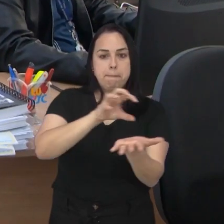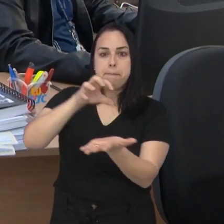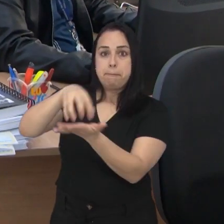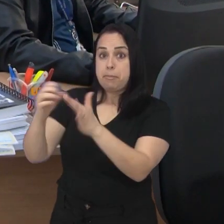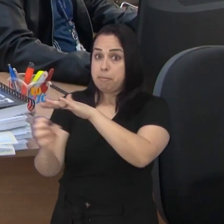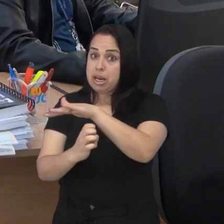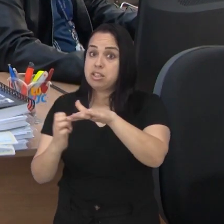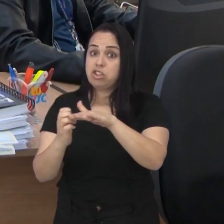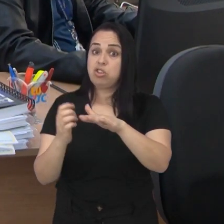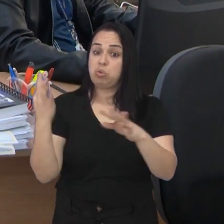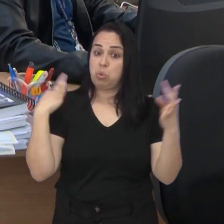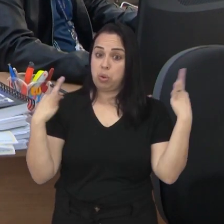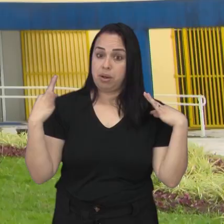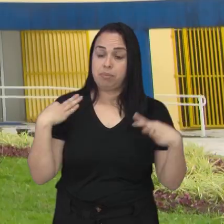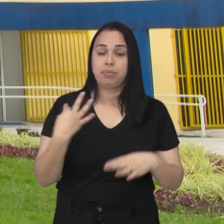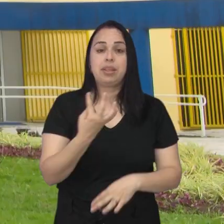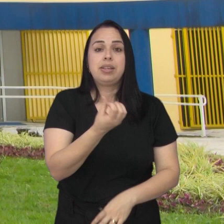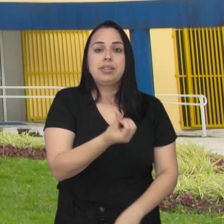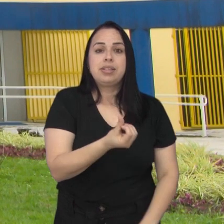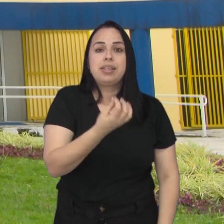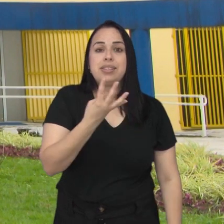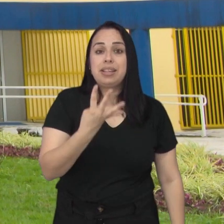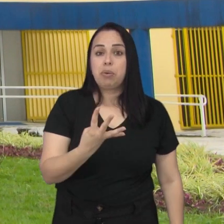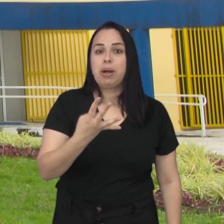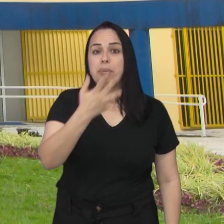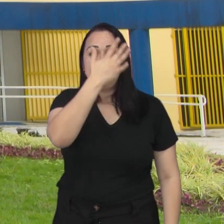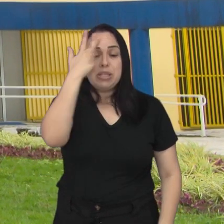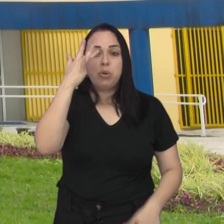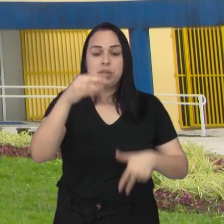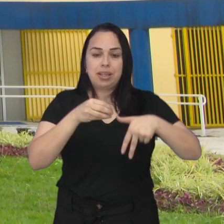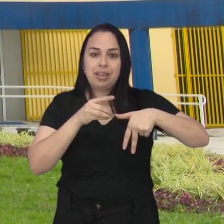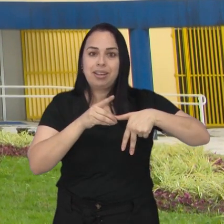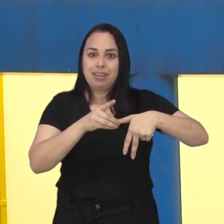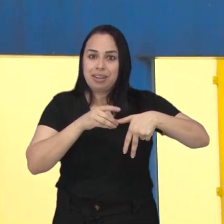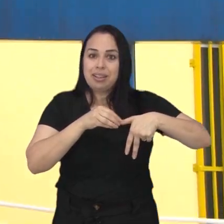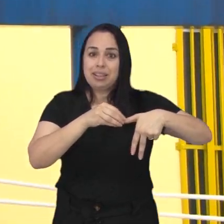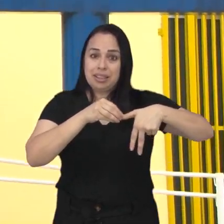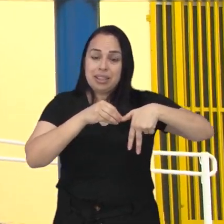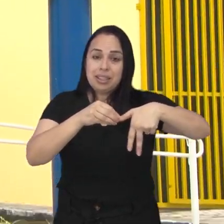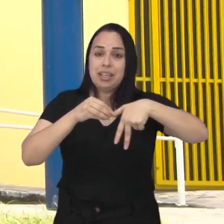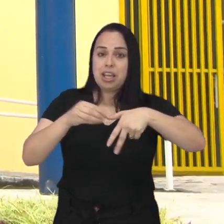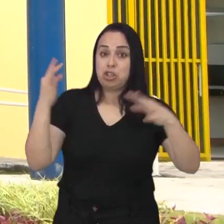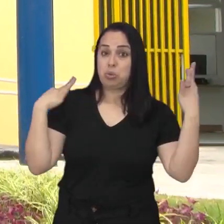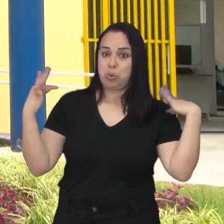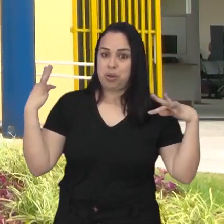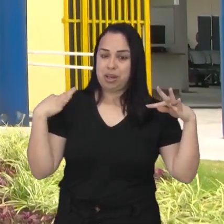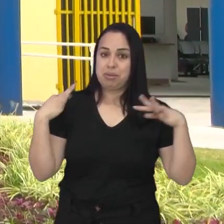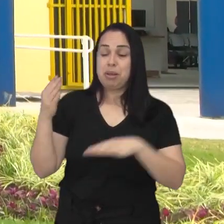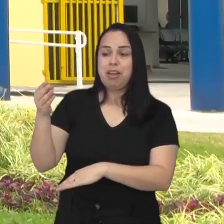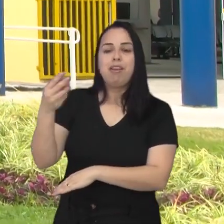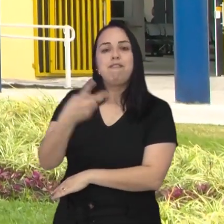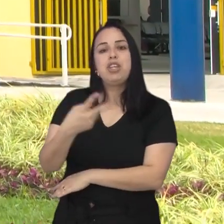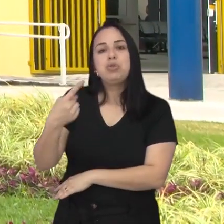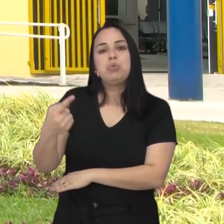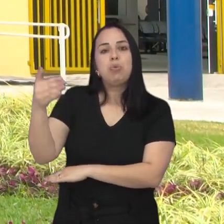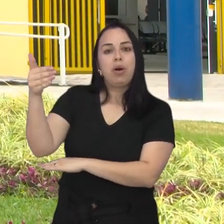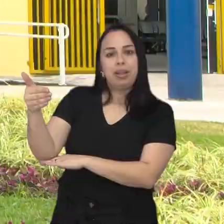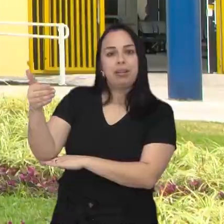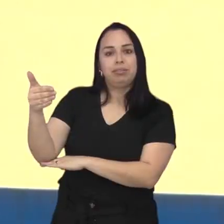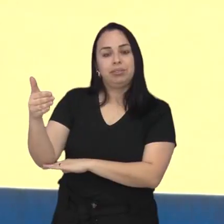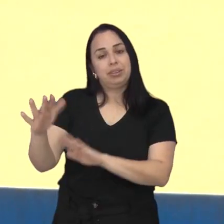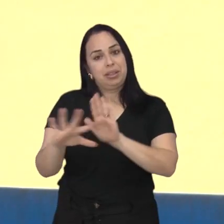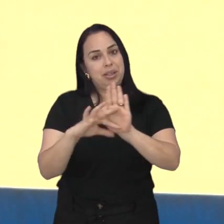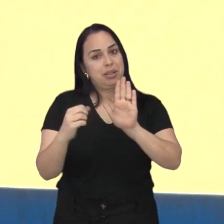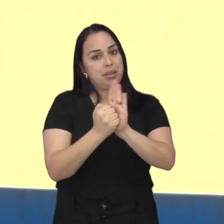turismo cadastradas na plataforma, 64 guias de turismo e 21 hotéis. O